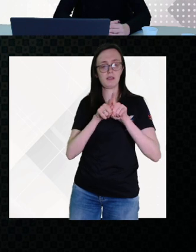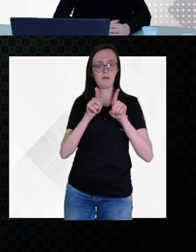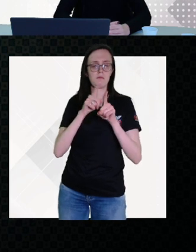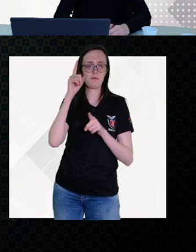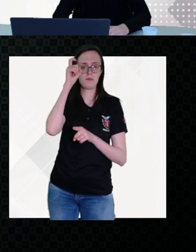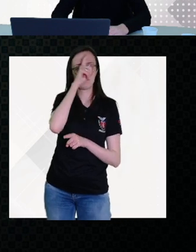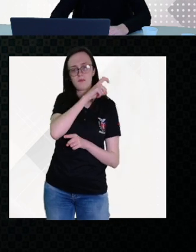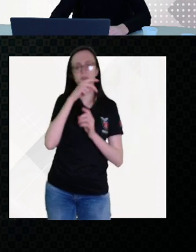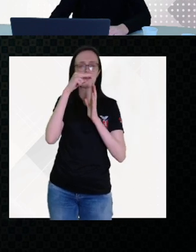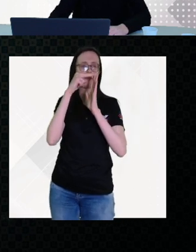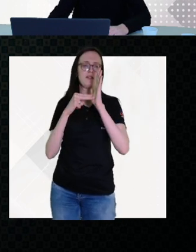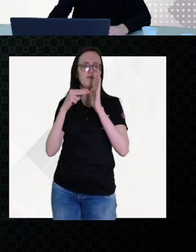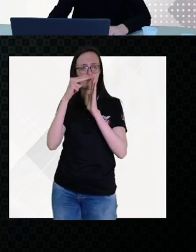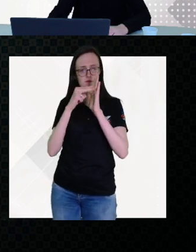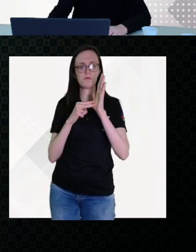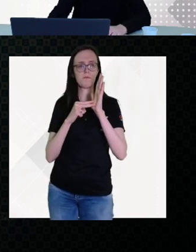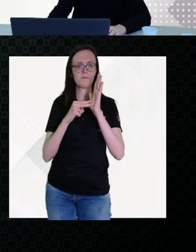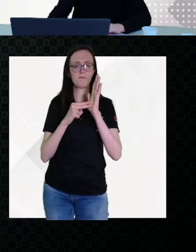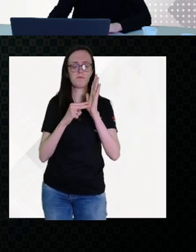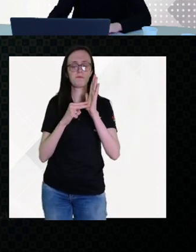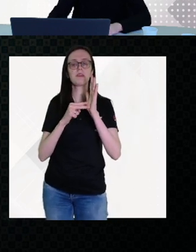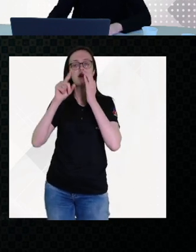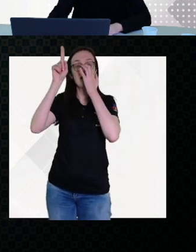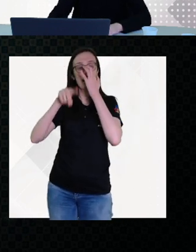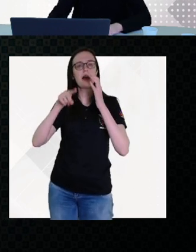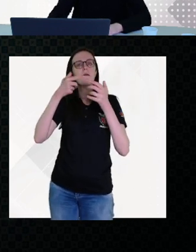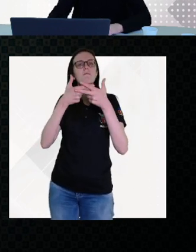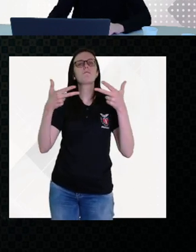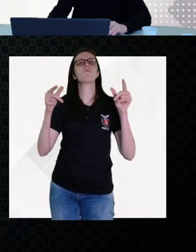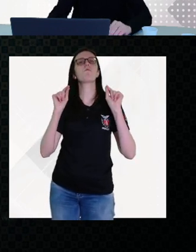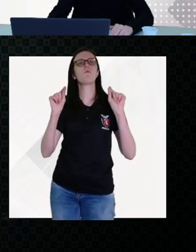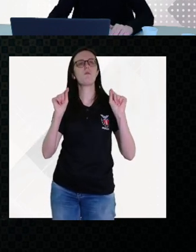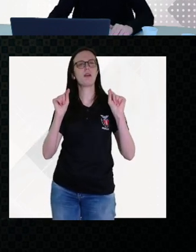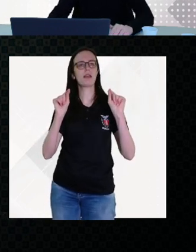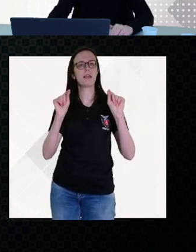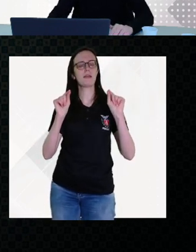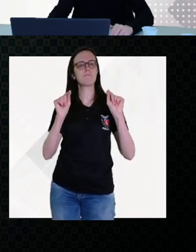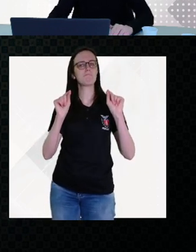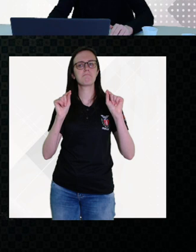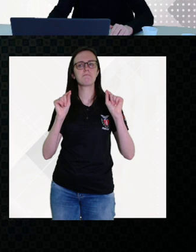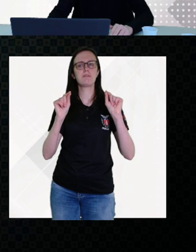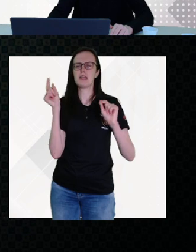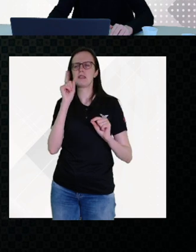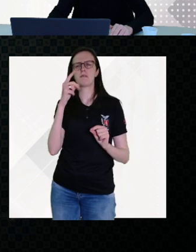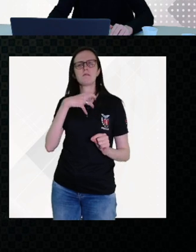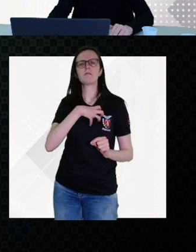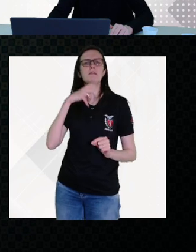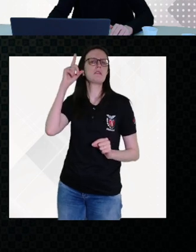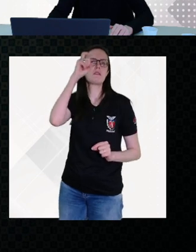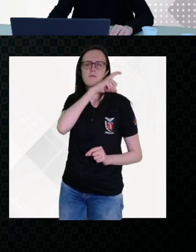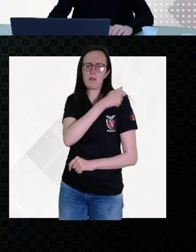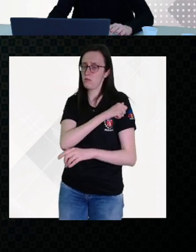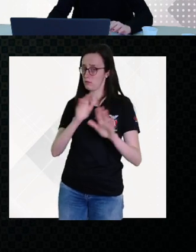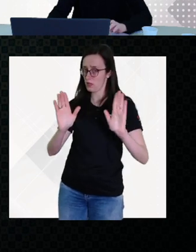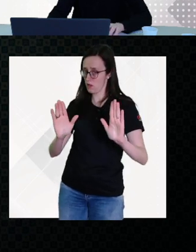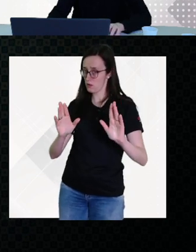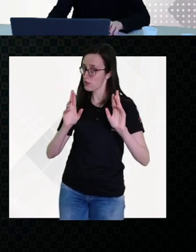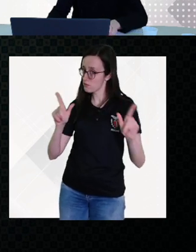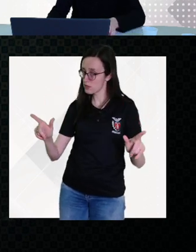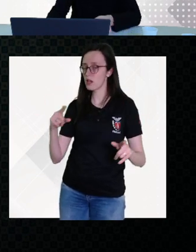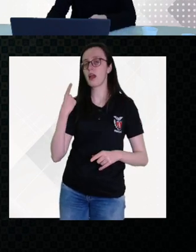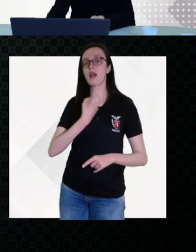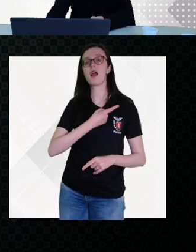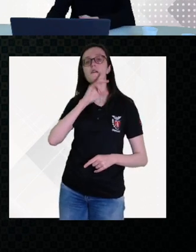leitura. Então, são questões que a gente não vai aqui ficar falando de dificuldade de estudante, né? A gente